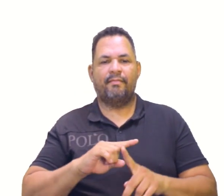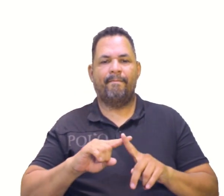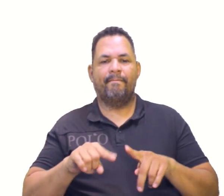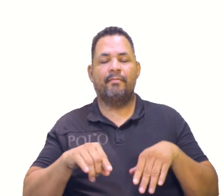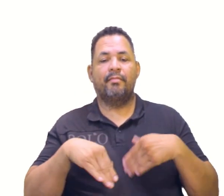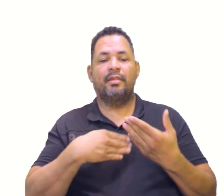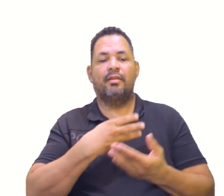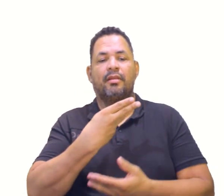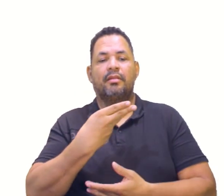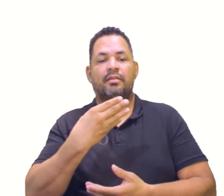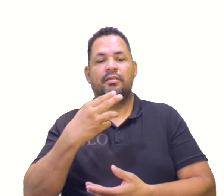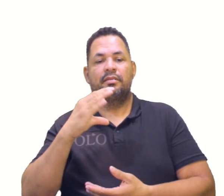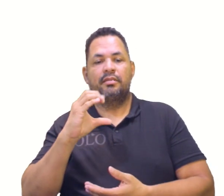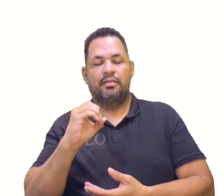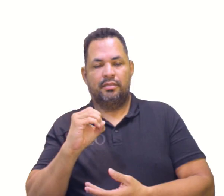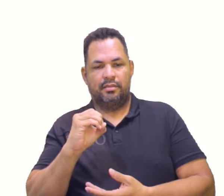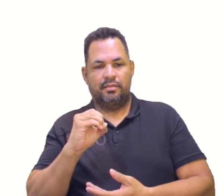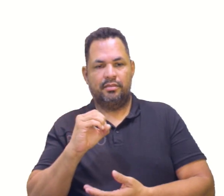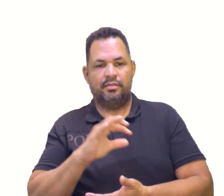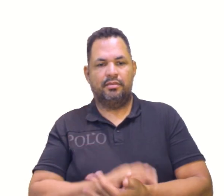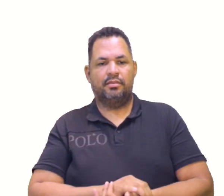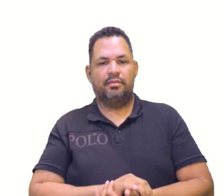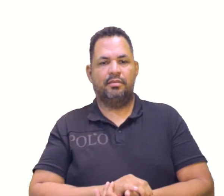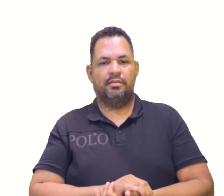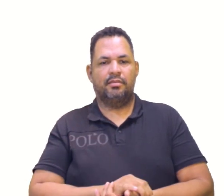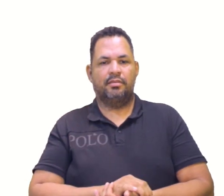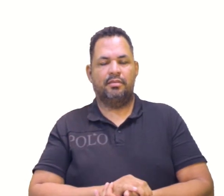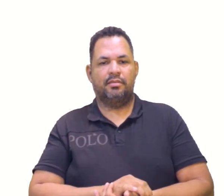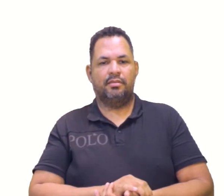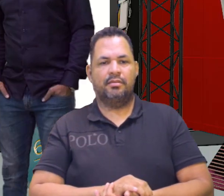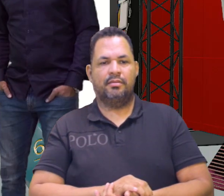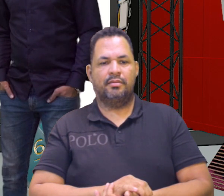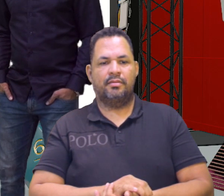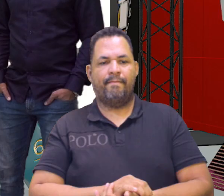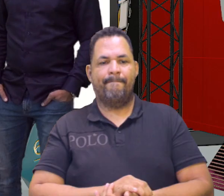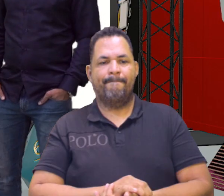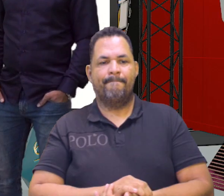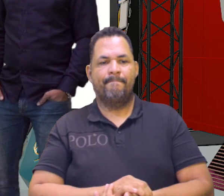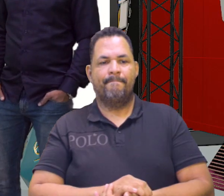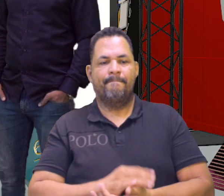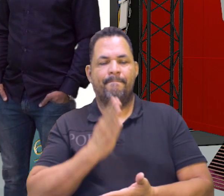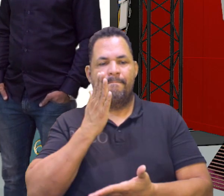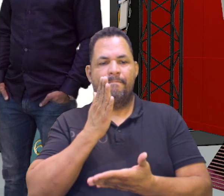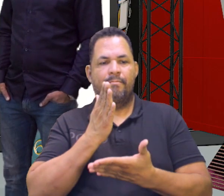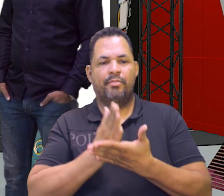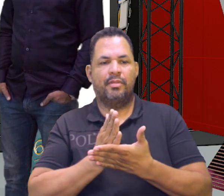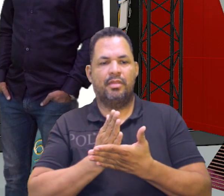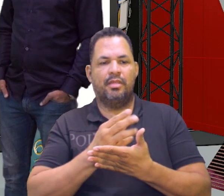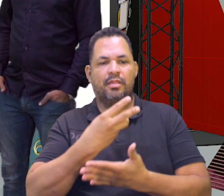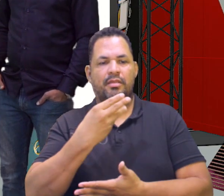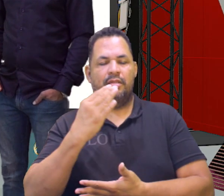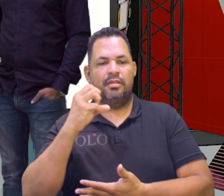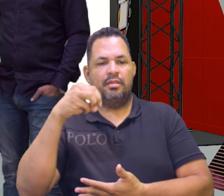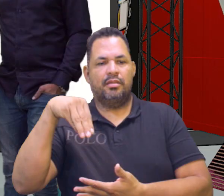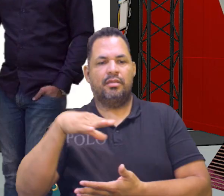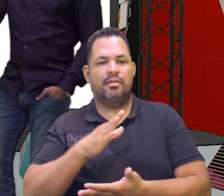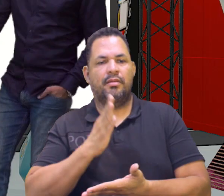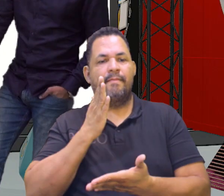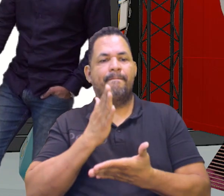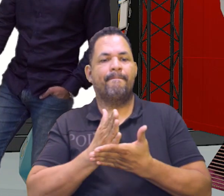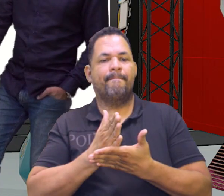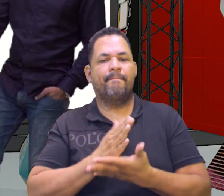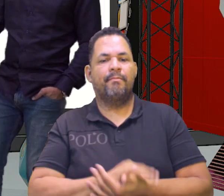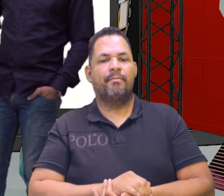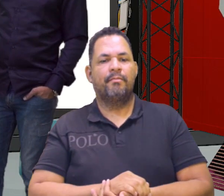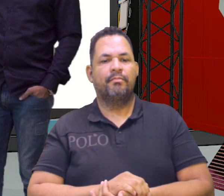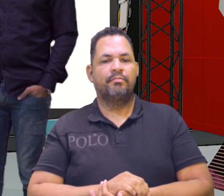hora é quanto? 30 minutos, 30. Né? Vamos conversar aqui com eles? Vamos. Meia hora é 30 minutos. Sim. Beleza. Mas e meia? E esse meia tá falando?